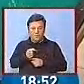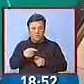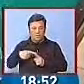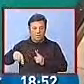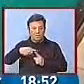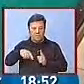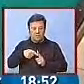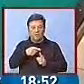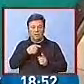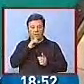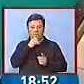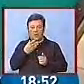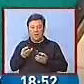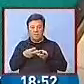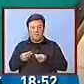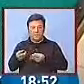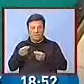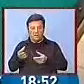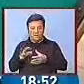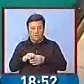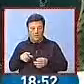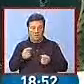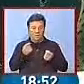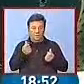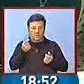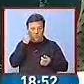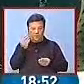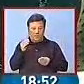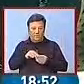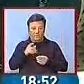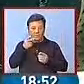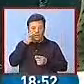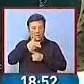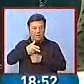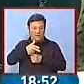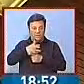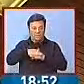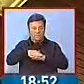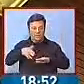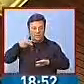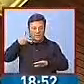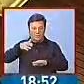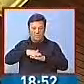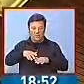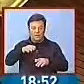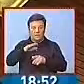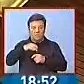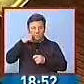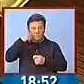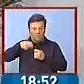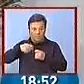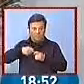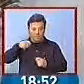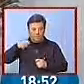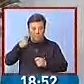fora, usando recurso à matemática. Com um pouco de improviso, uma câmara montada por cima da mesa de snooker presa por cordas,